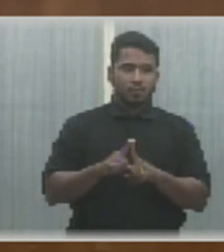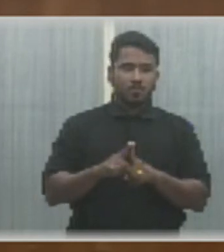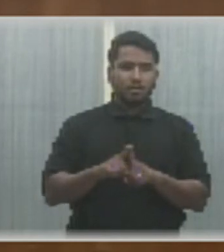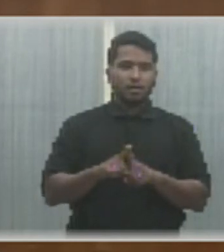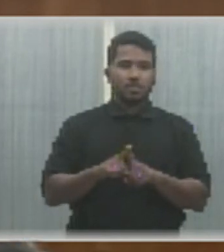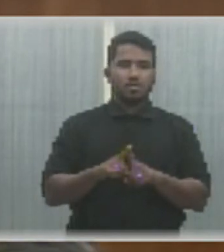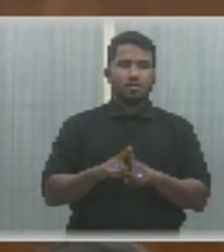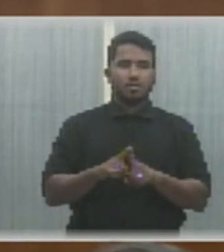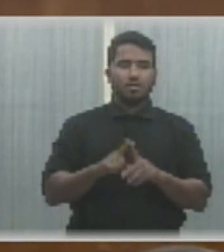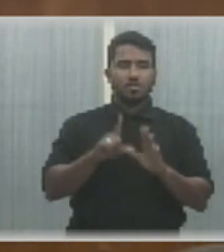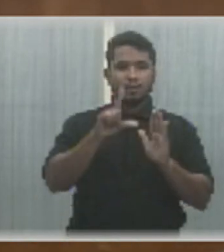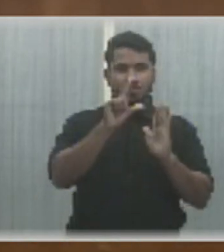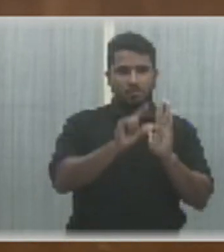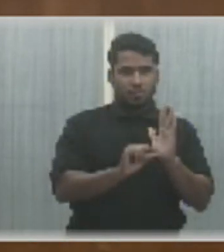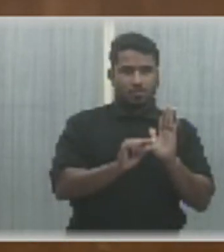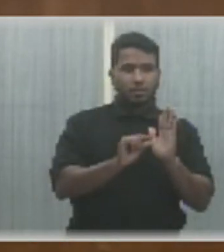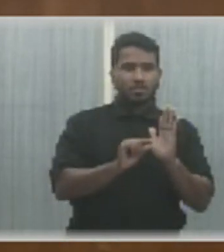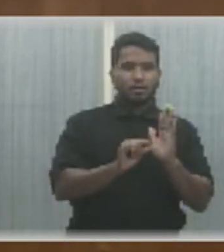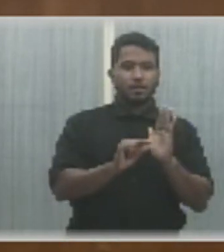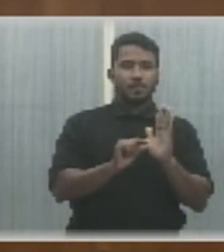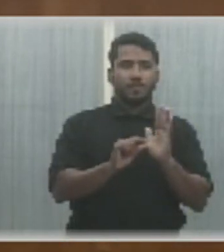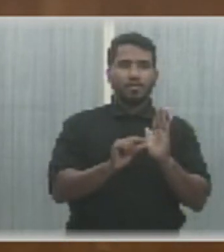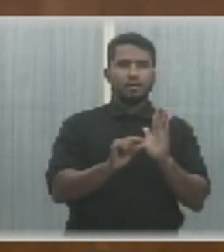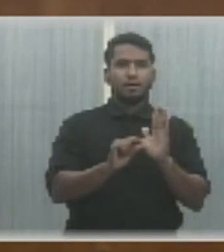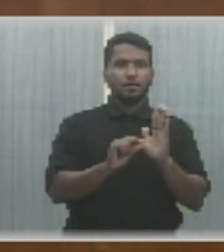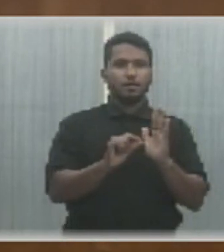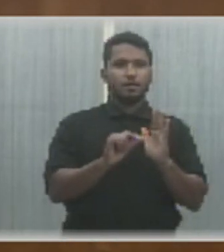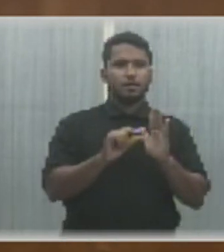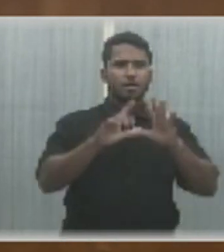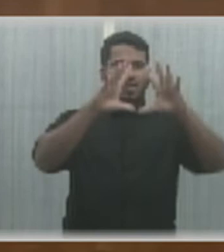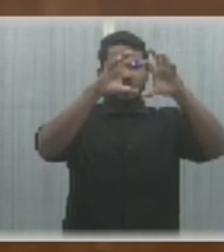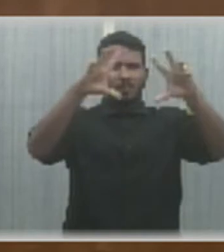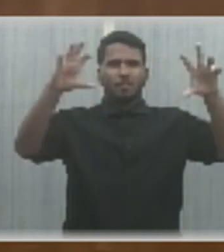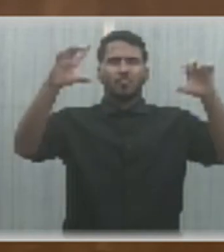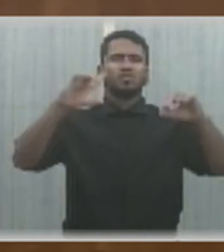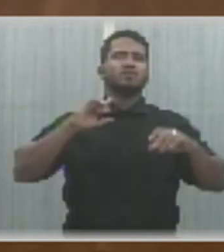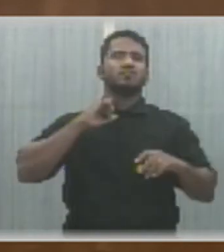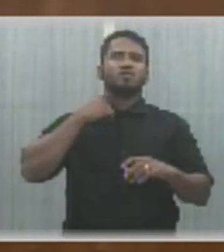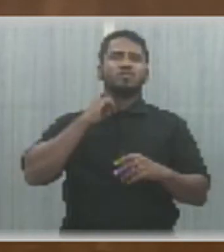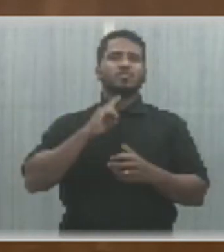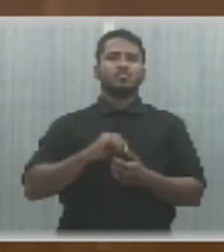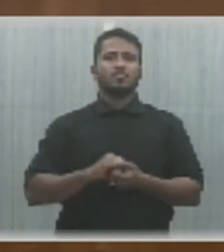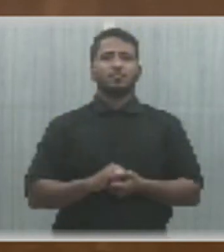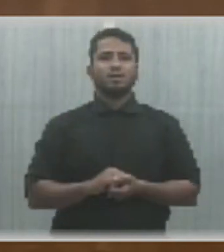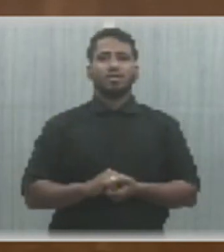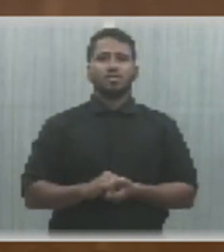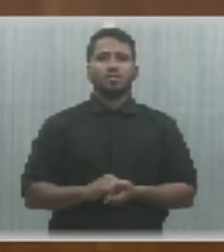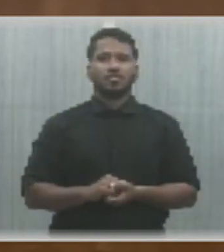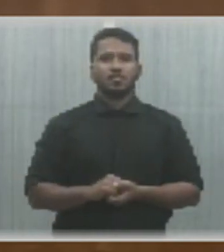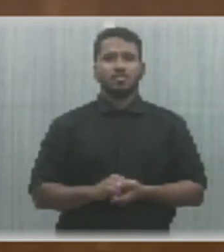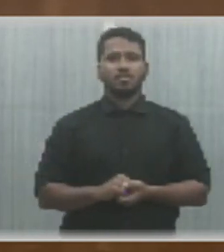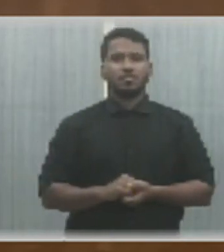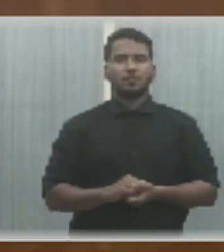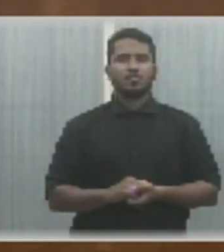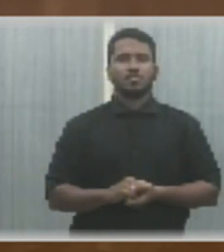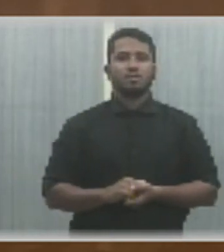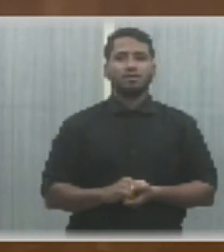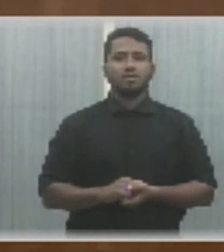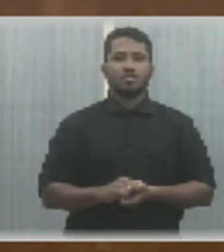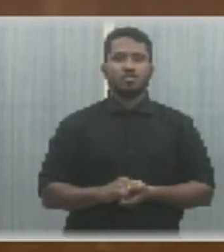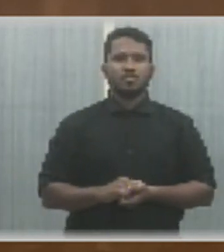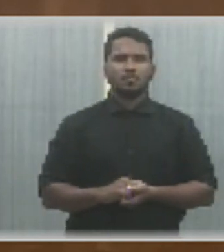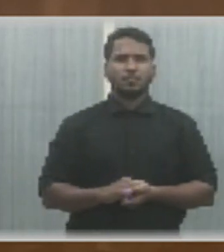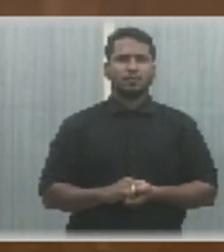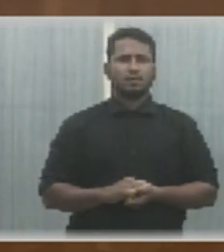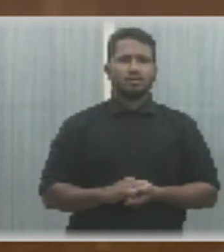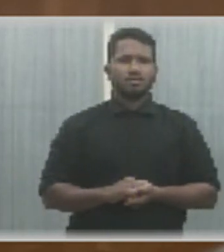Subsequentemente, reduzir as emissões de gases do efeito estufa em 43% em 2030 e